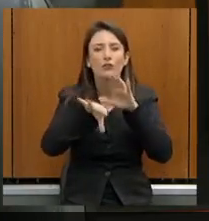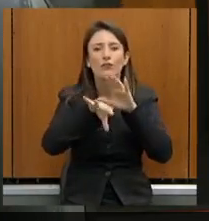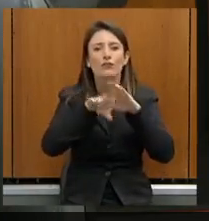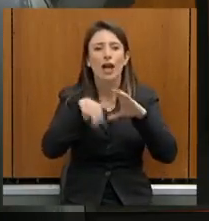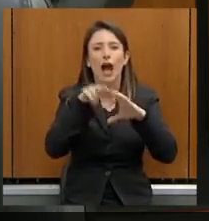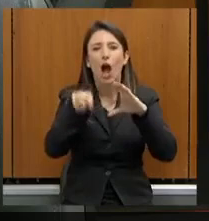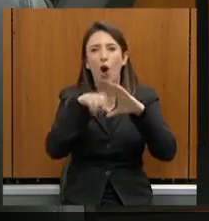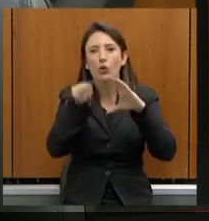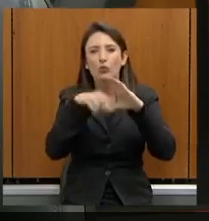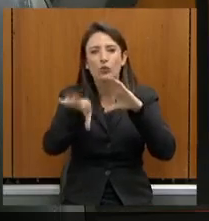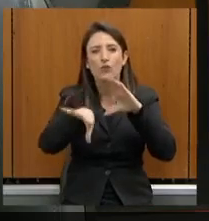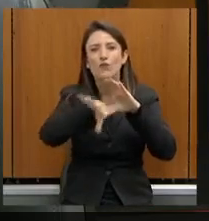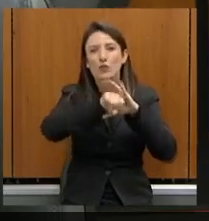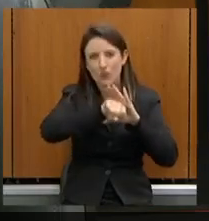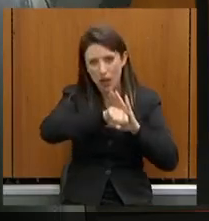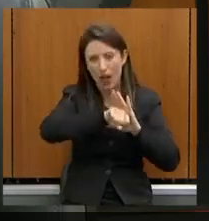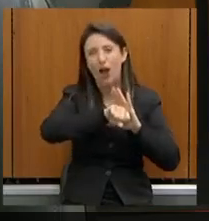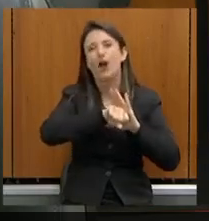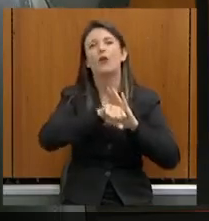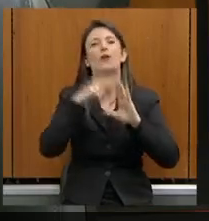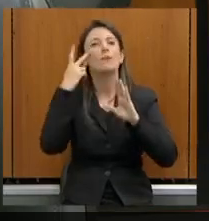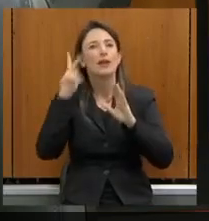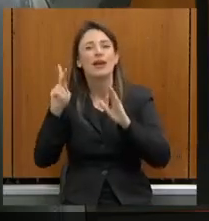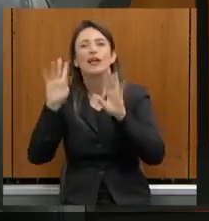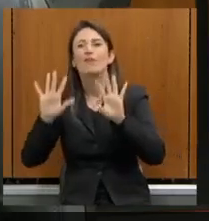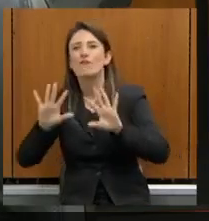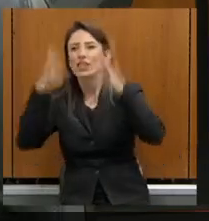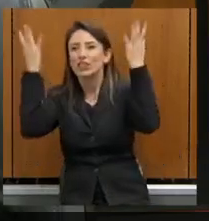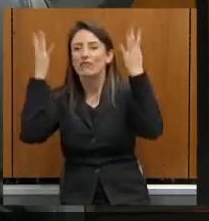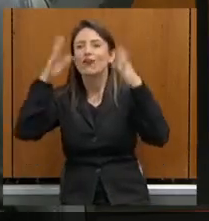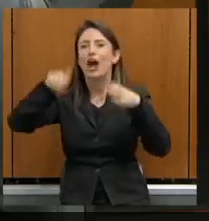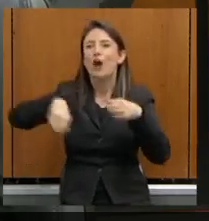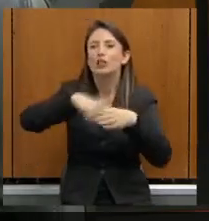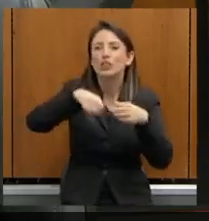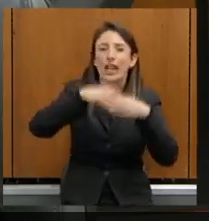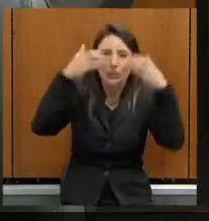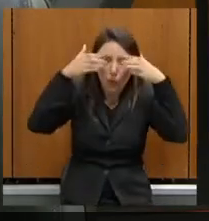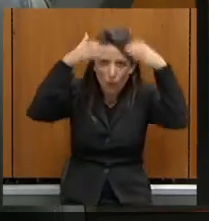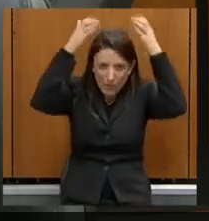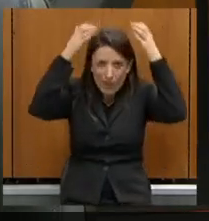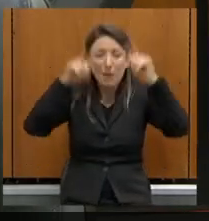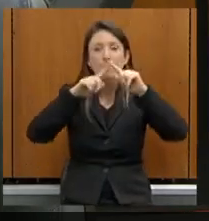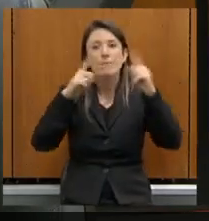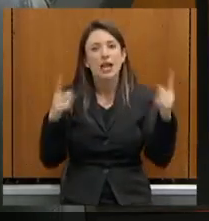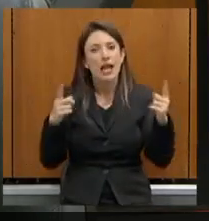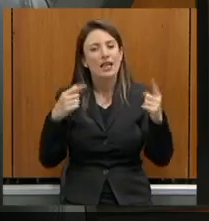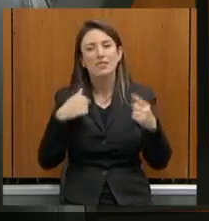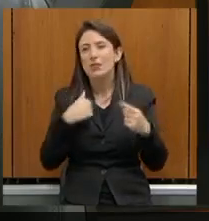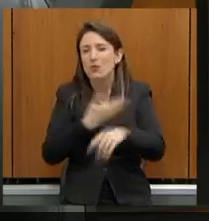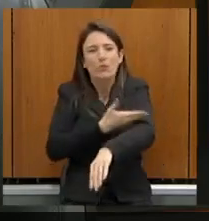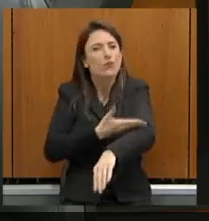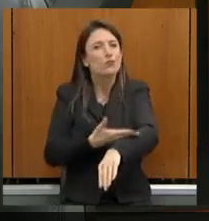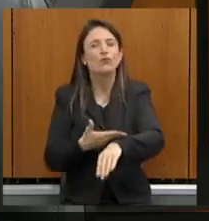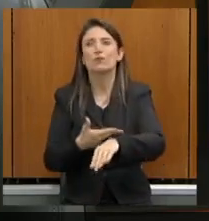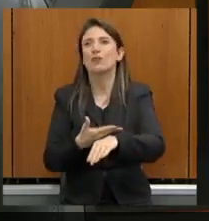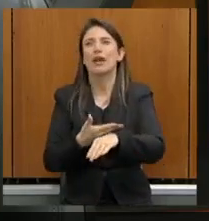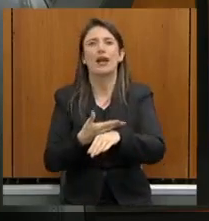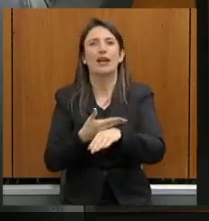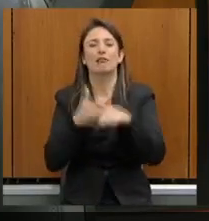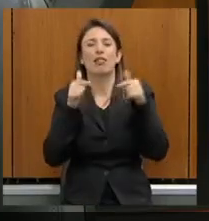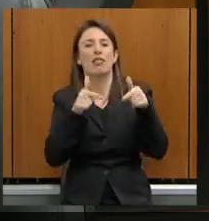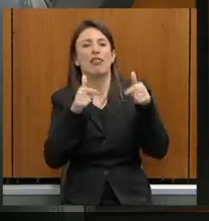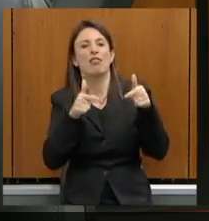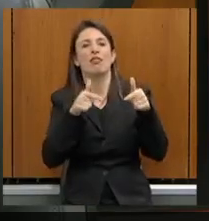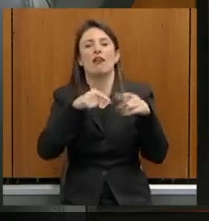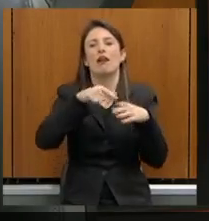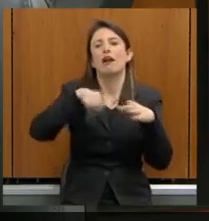de gastronomia, mas eu não costumo chamar, deputado Fernando, mais de gastronomia